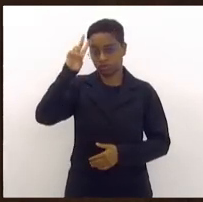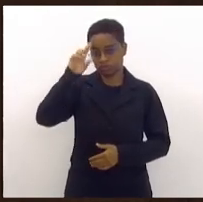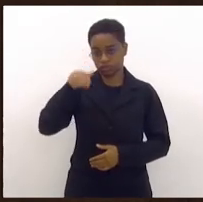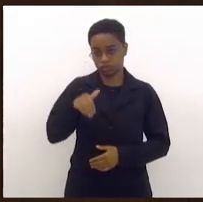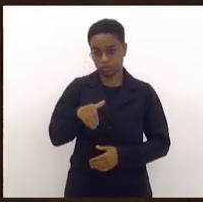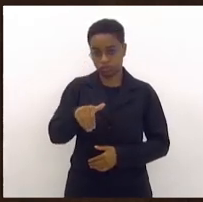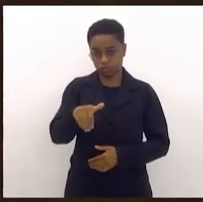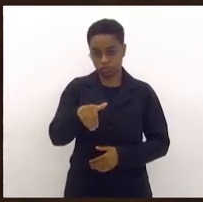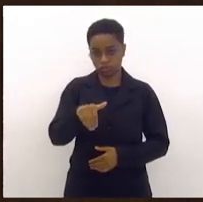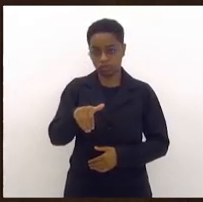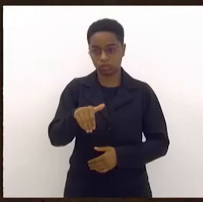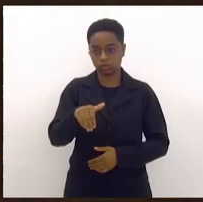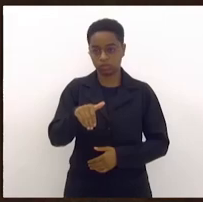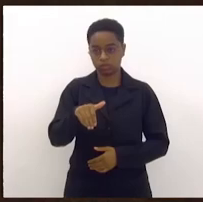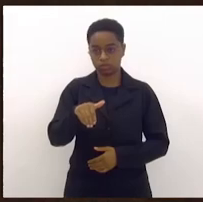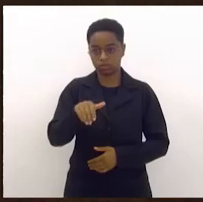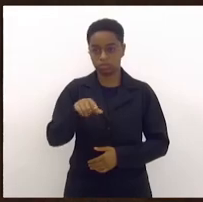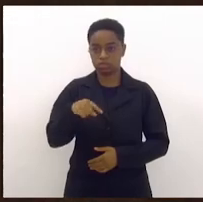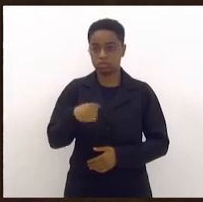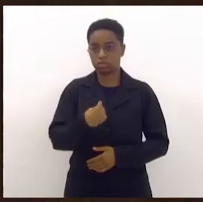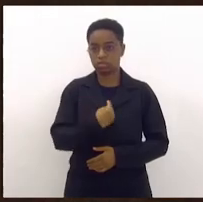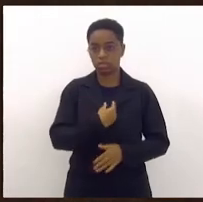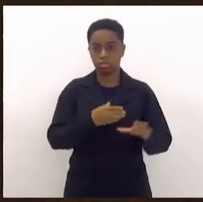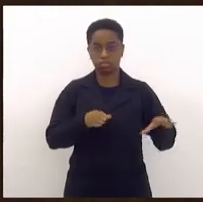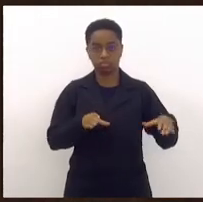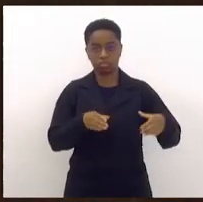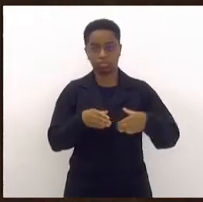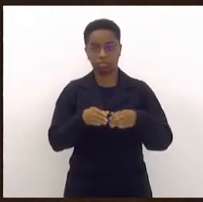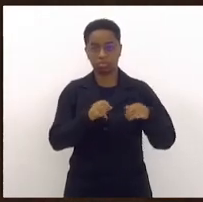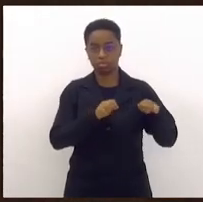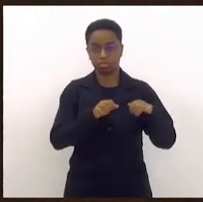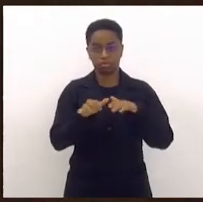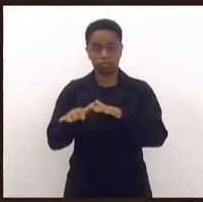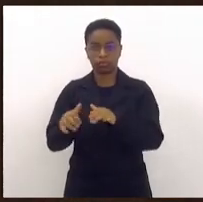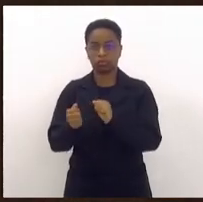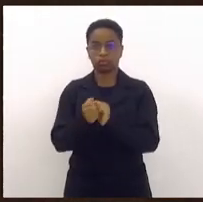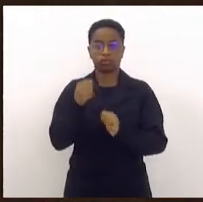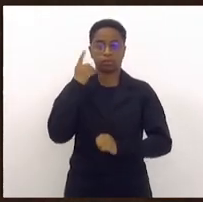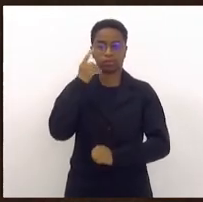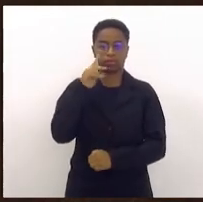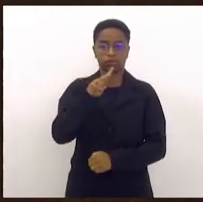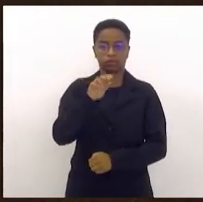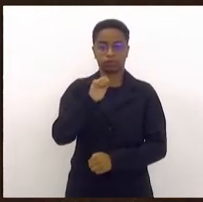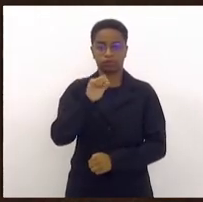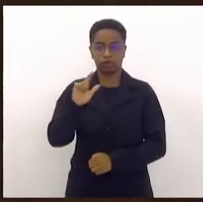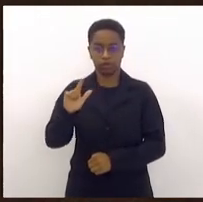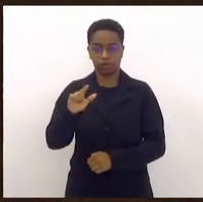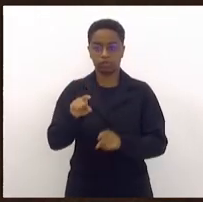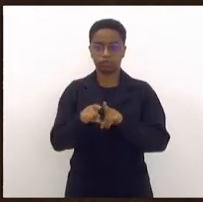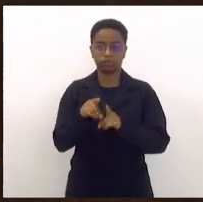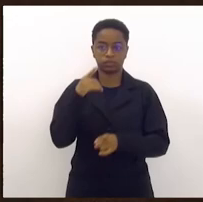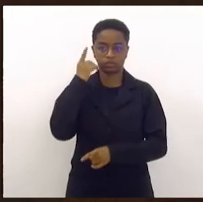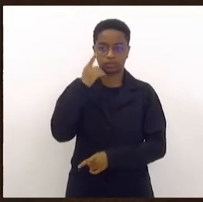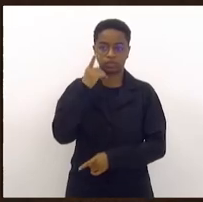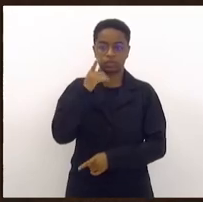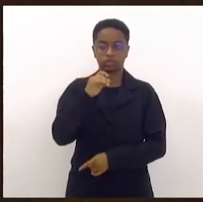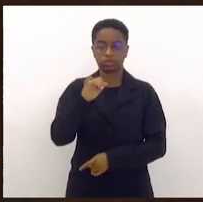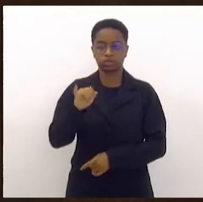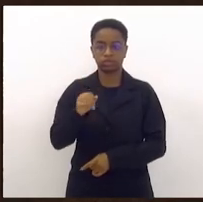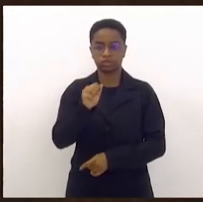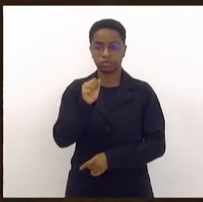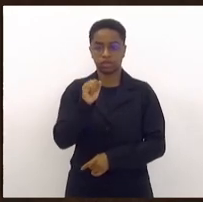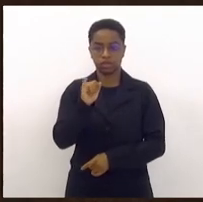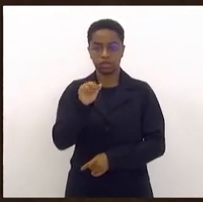tia Ju, nós estamos coletivamente aqui com o deputado Valdo Ceasa, o deputado Jair Bittencourt,